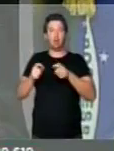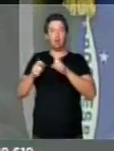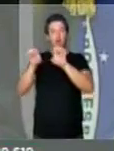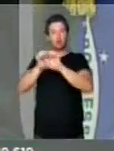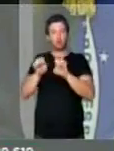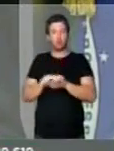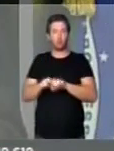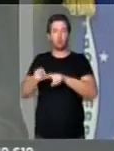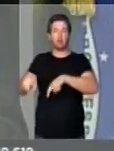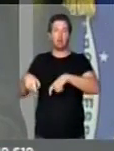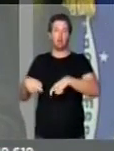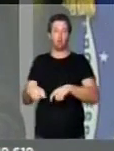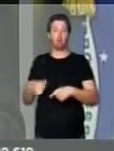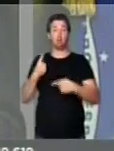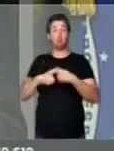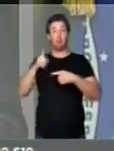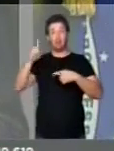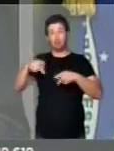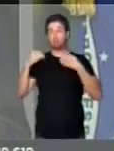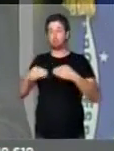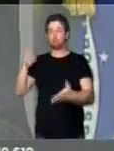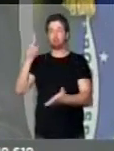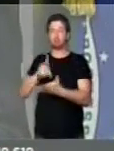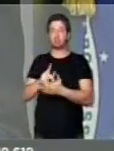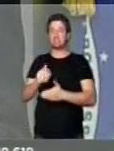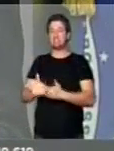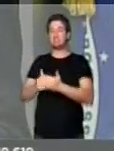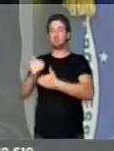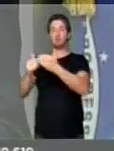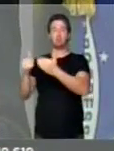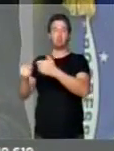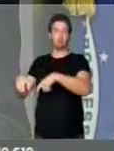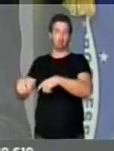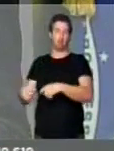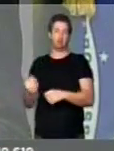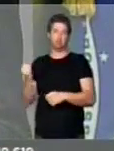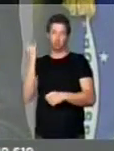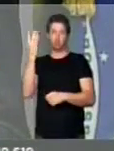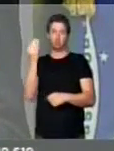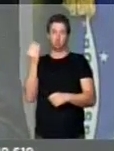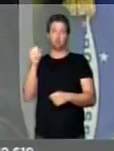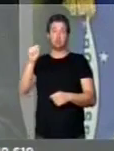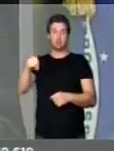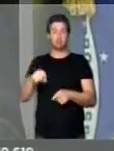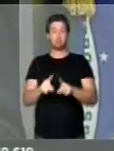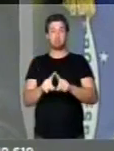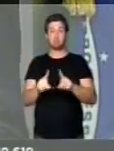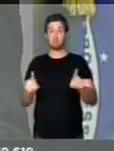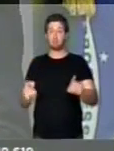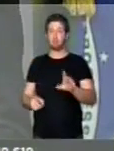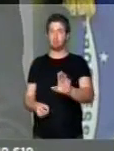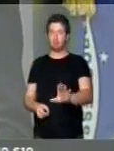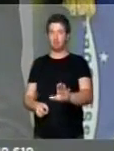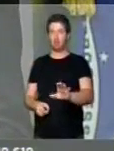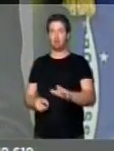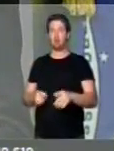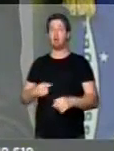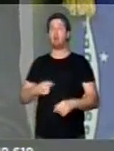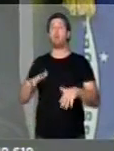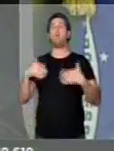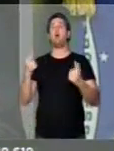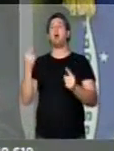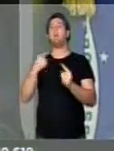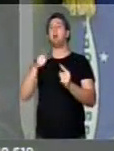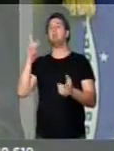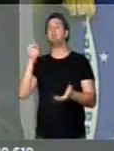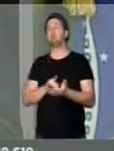estrutura enquanto Ministério do Desenvolvimento Agrário. Mas, talvez a principal ameaça que